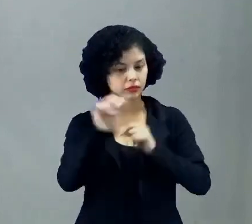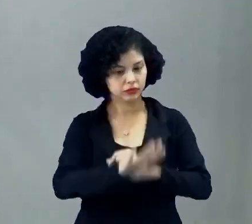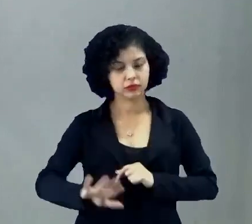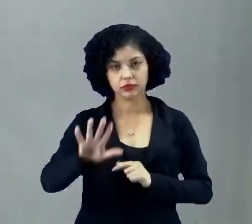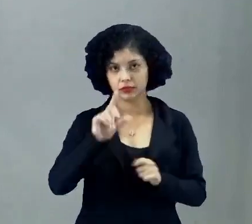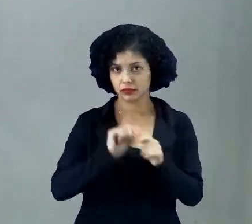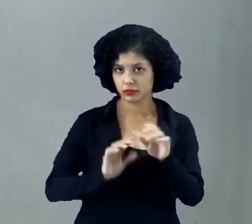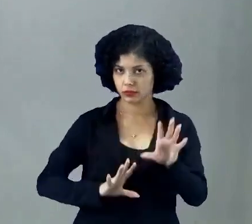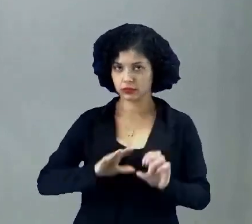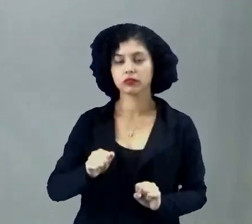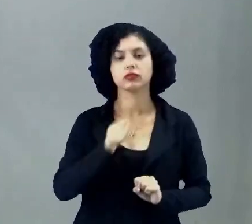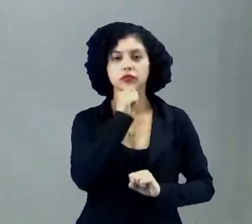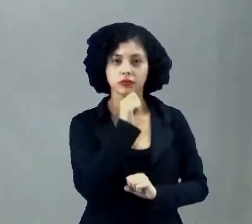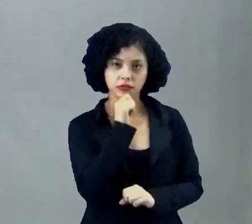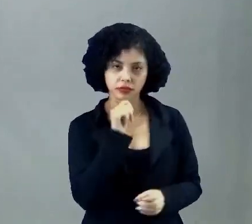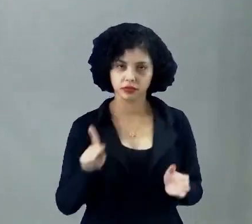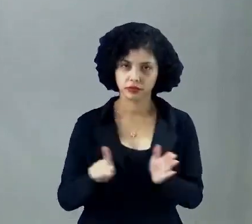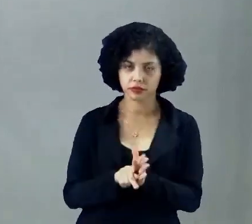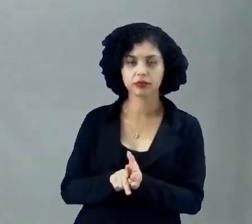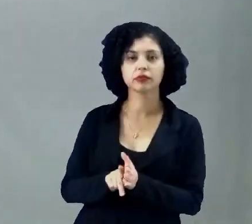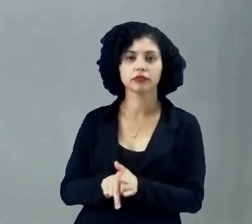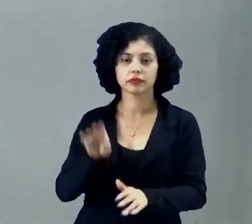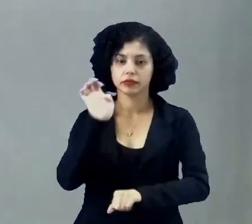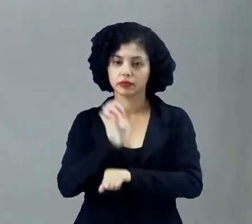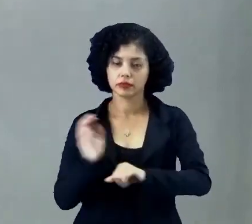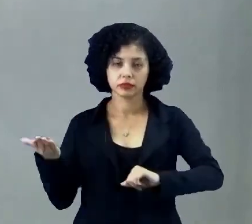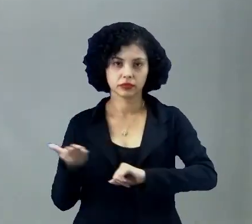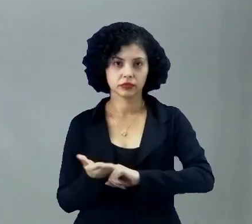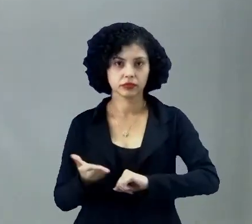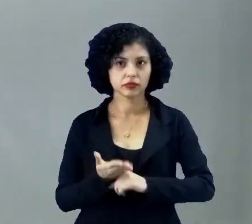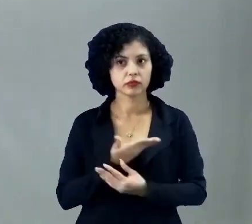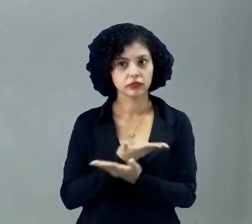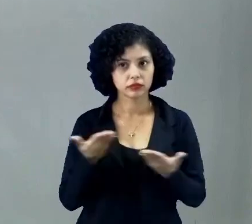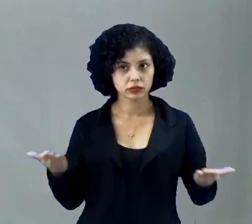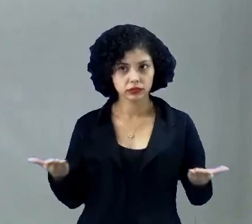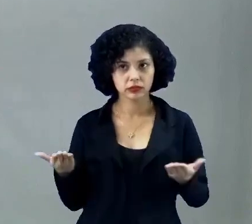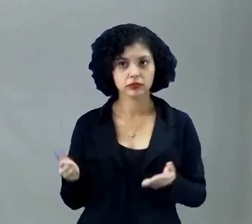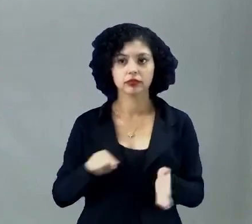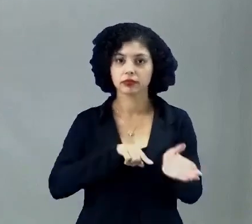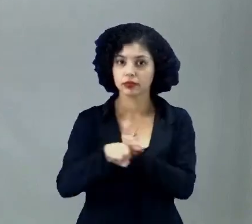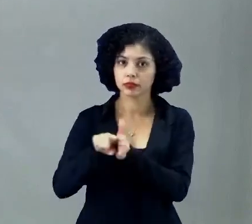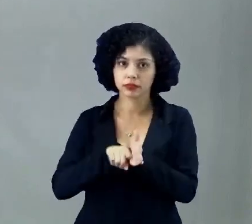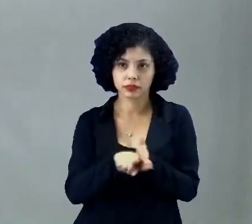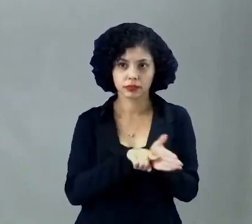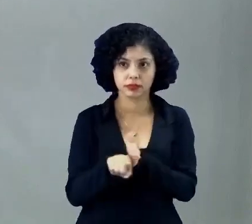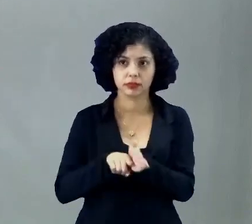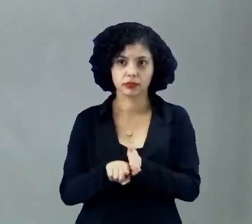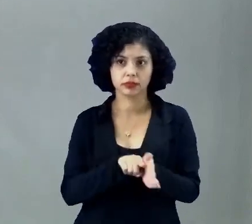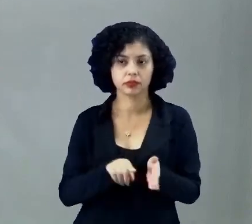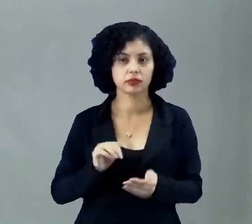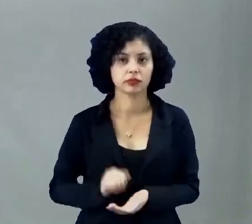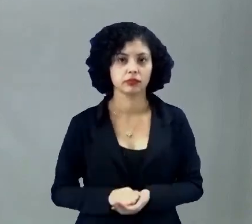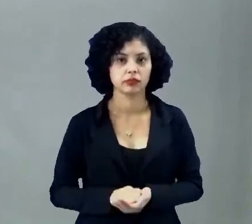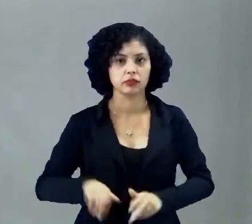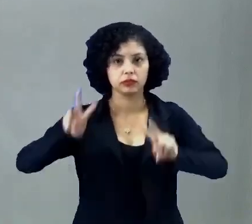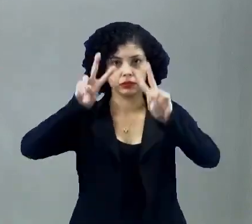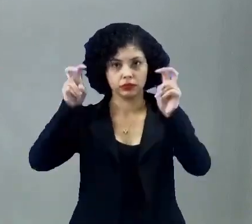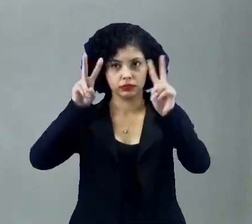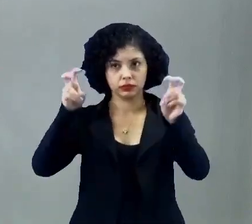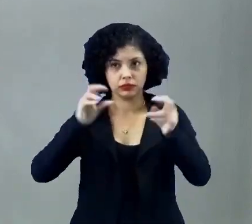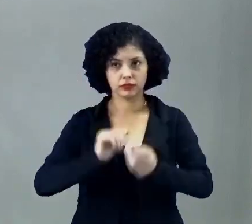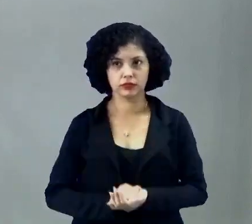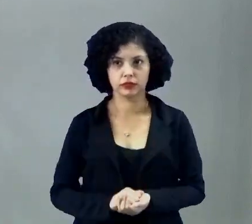essa formação do Estado moderno. Recomendo a vocês consultar e pesquisar as teorias